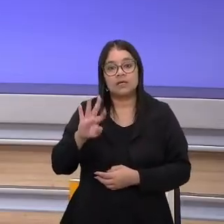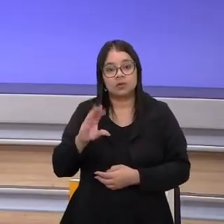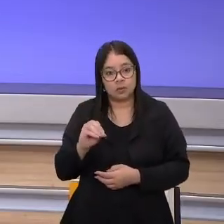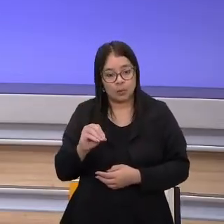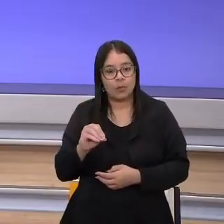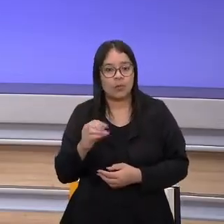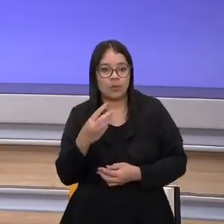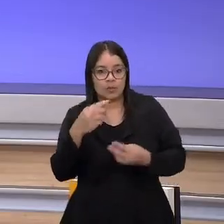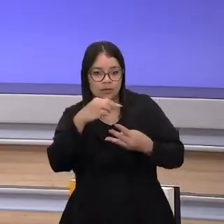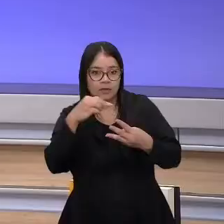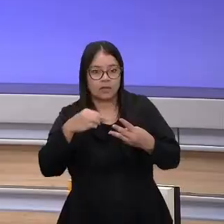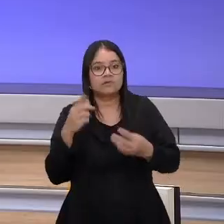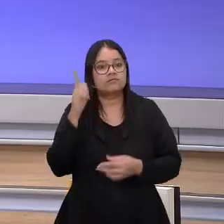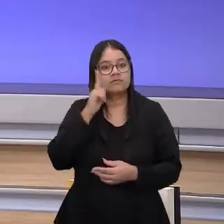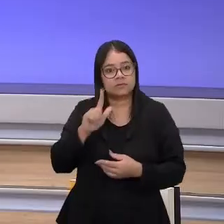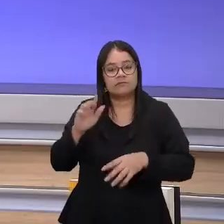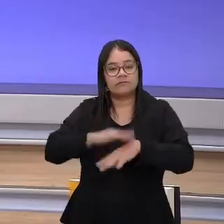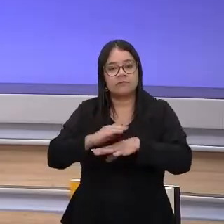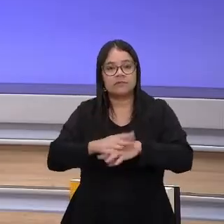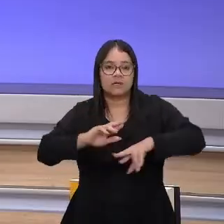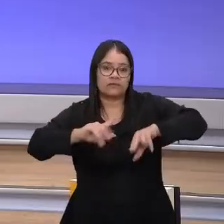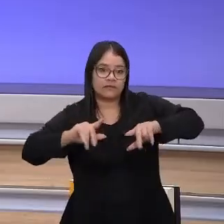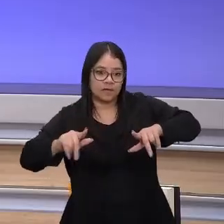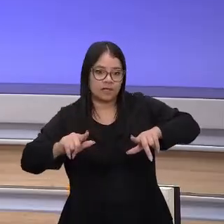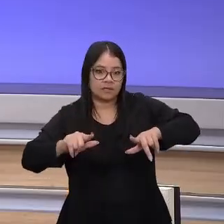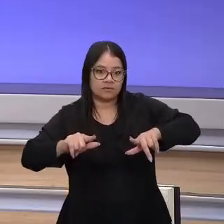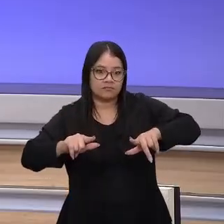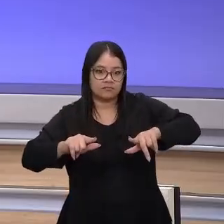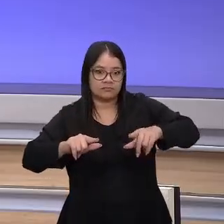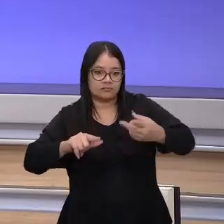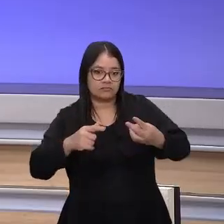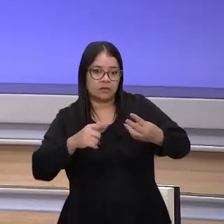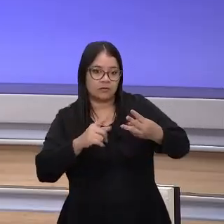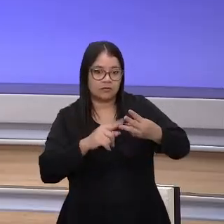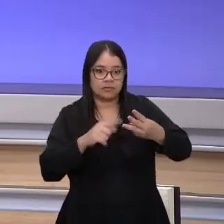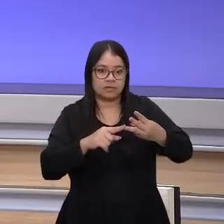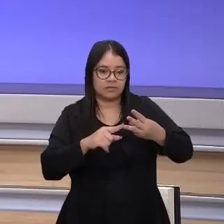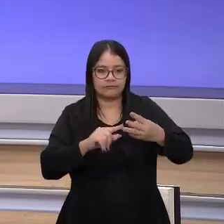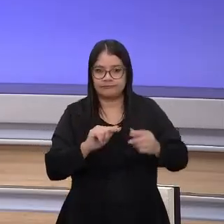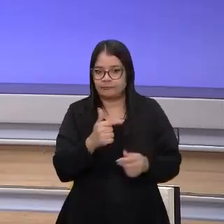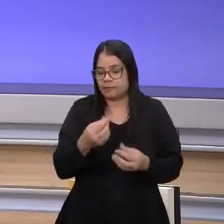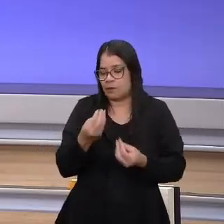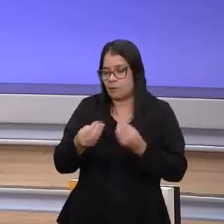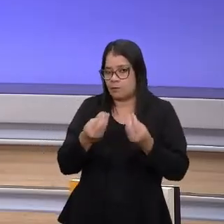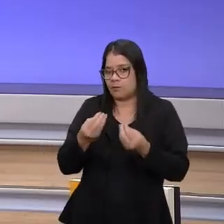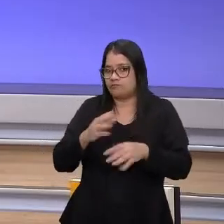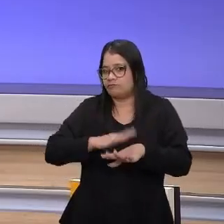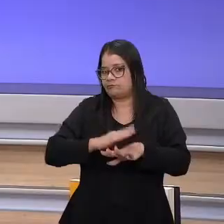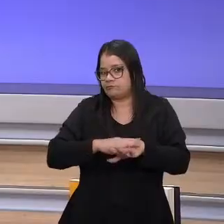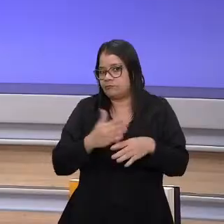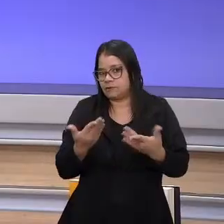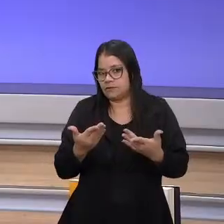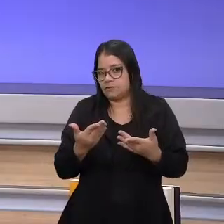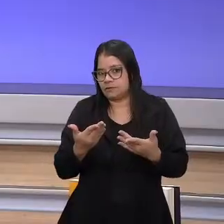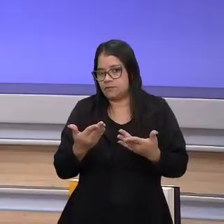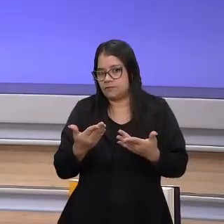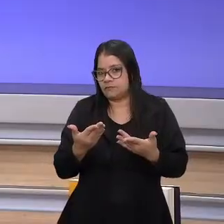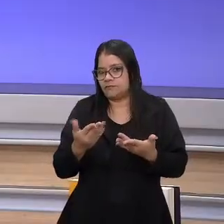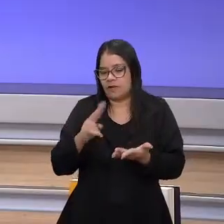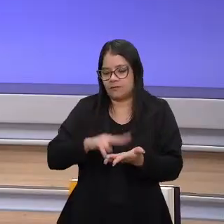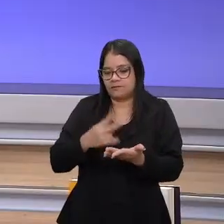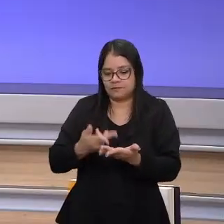3 frações, nós já conseguimos fazer a diferença. O rejeito não tem o que fazer. É o que vai para o nosso aterro